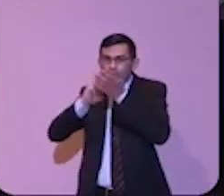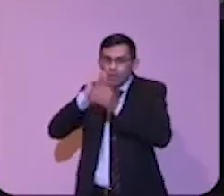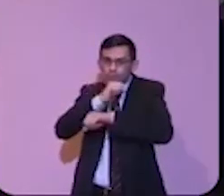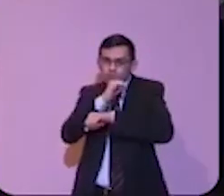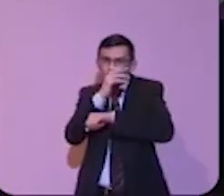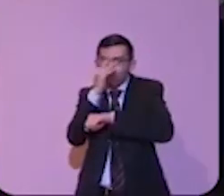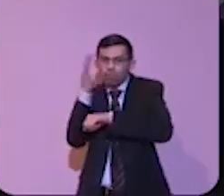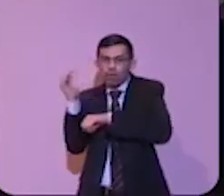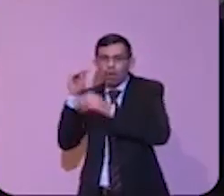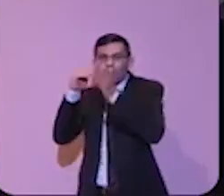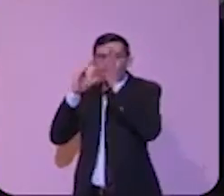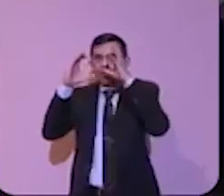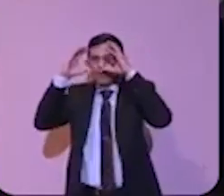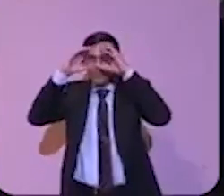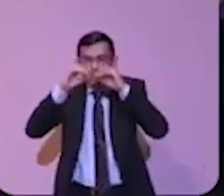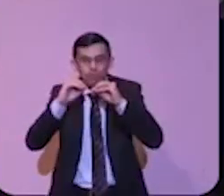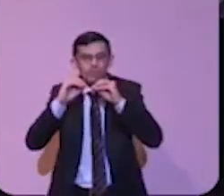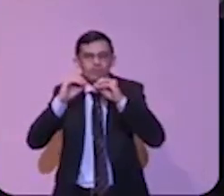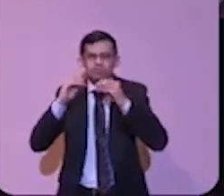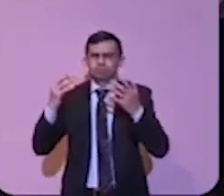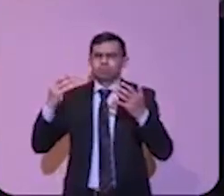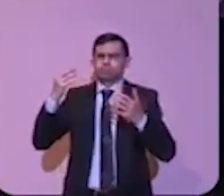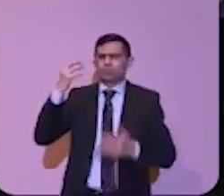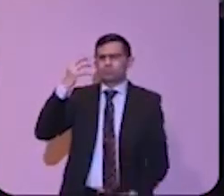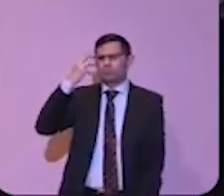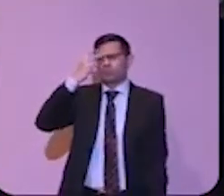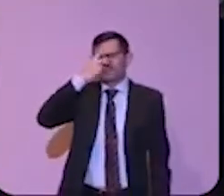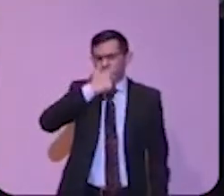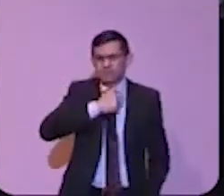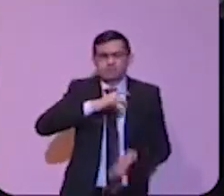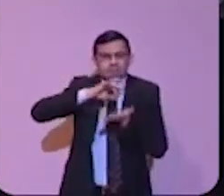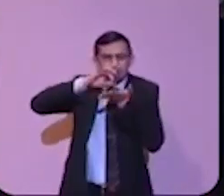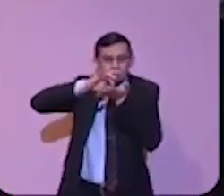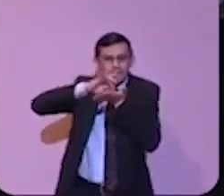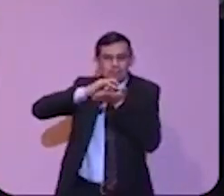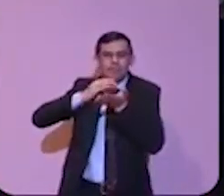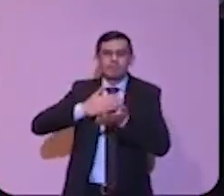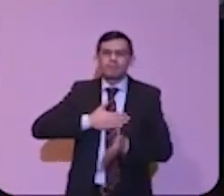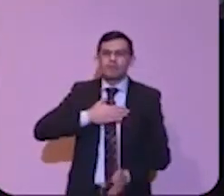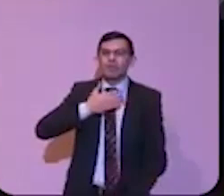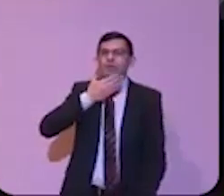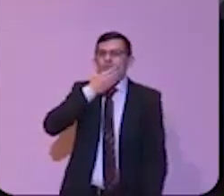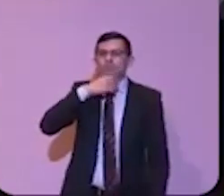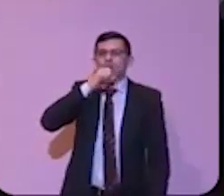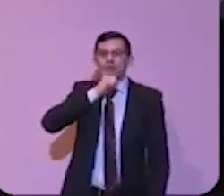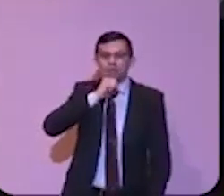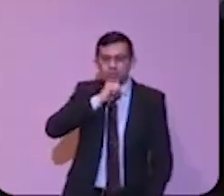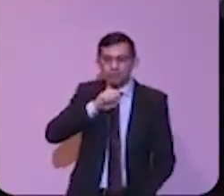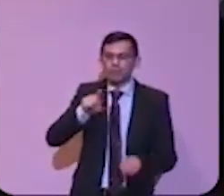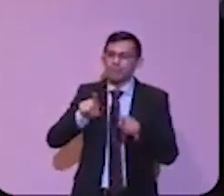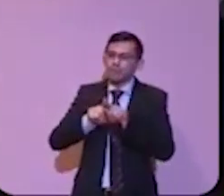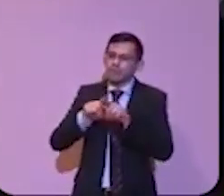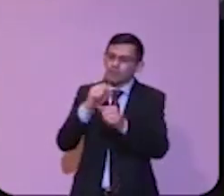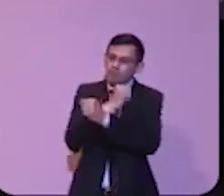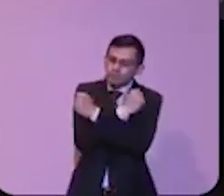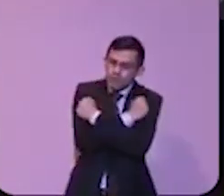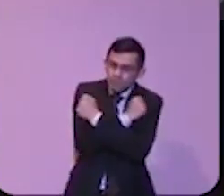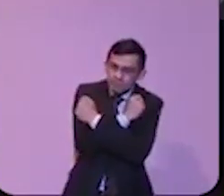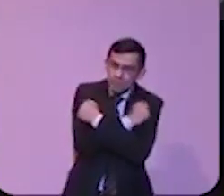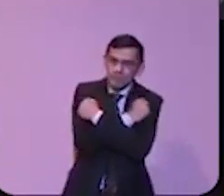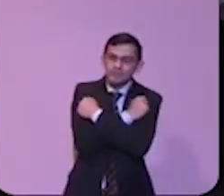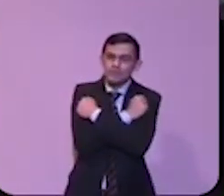inteiro a palavra de Deus. Coisa mais linda, né? Então, meu avô merece também o meu abraço aí, a